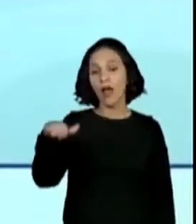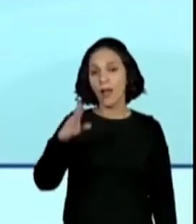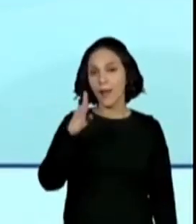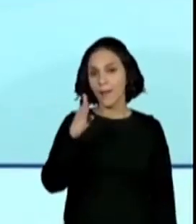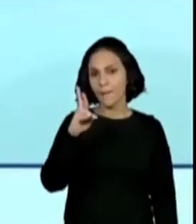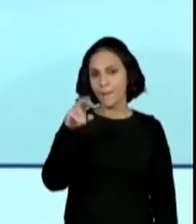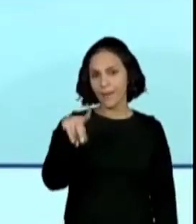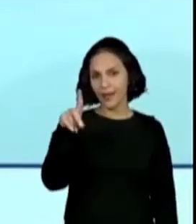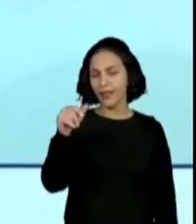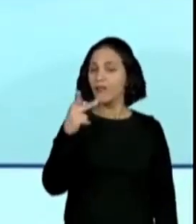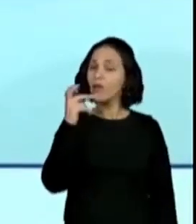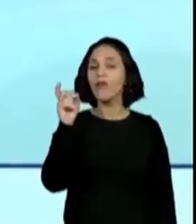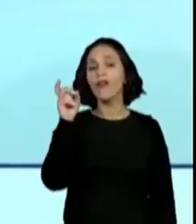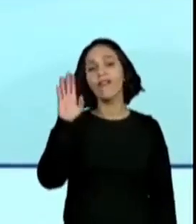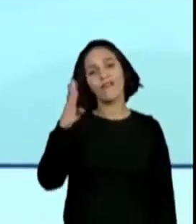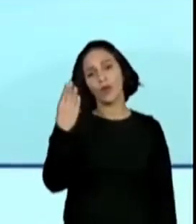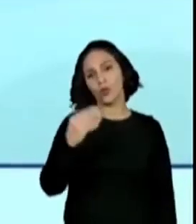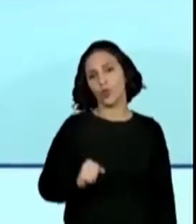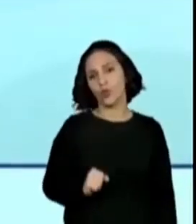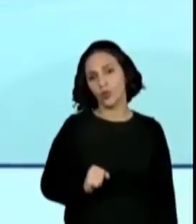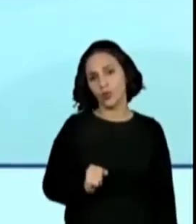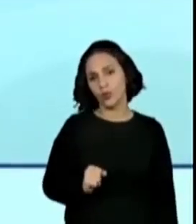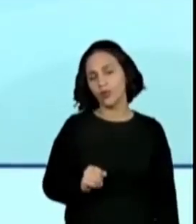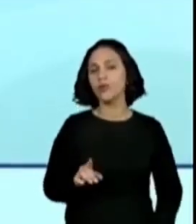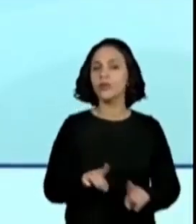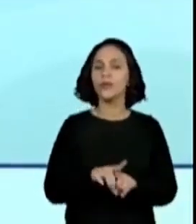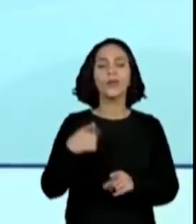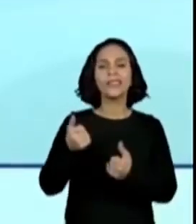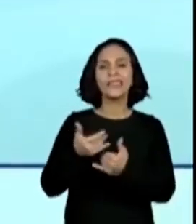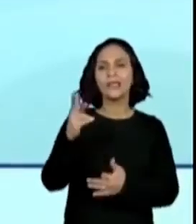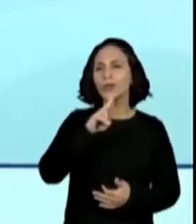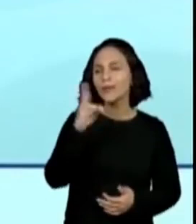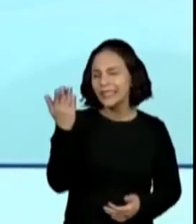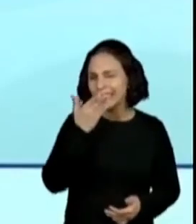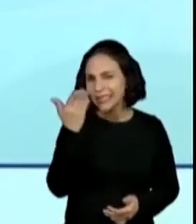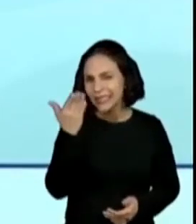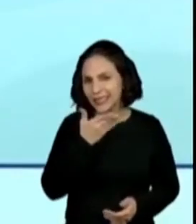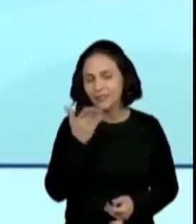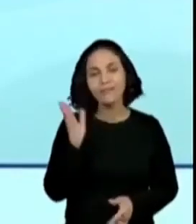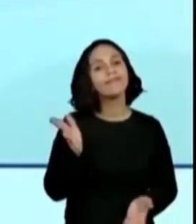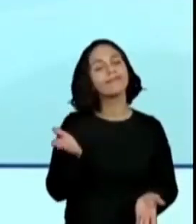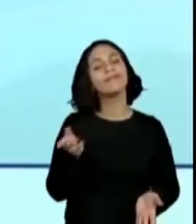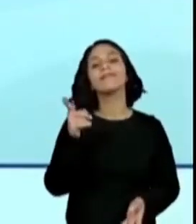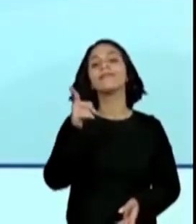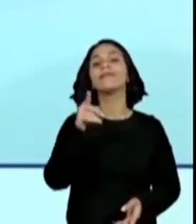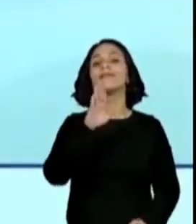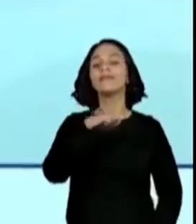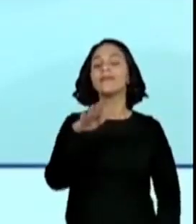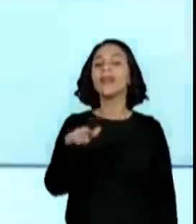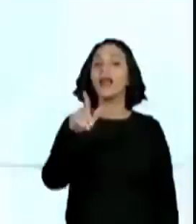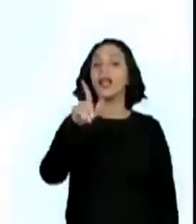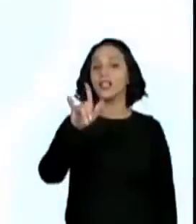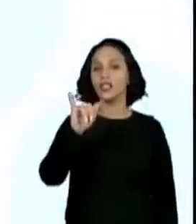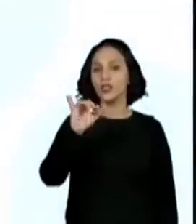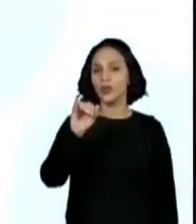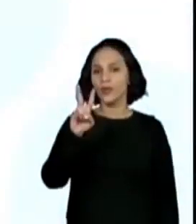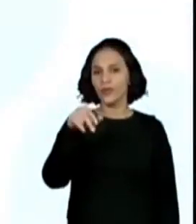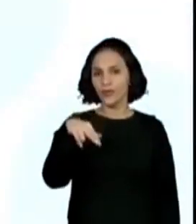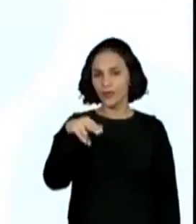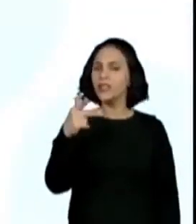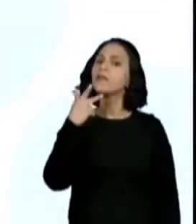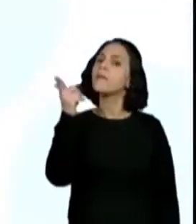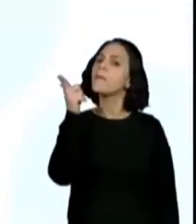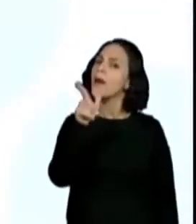falso e a professora que não passou rápido professora Mônica disse que a Giovana também Está